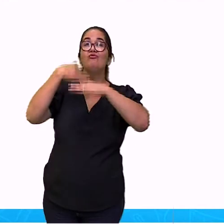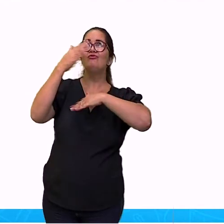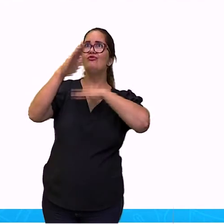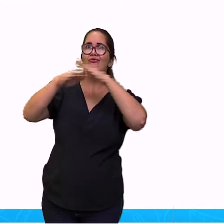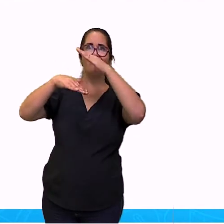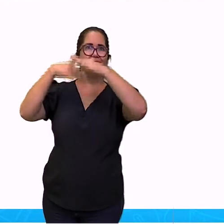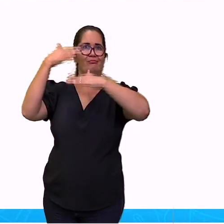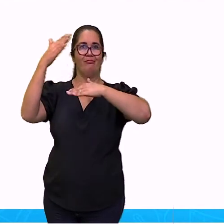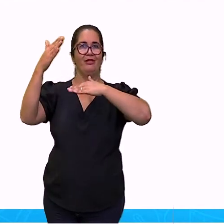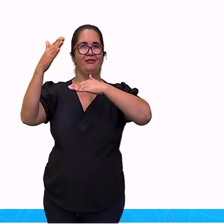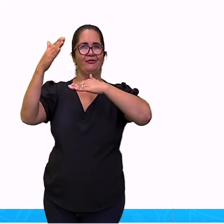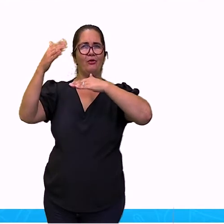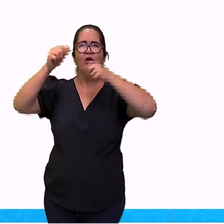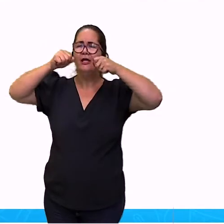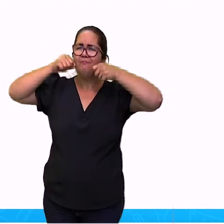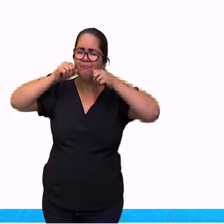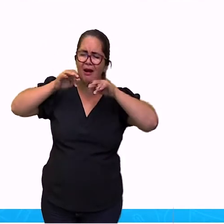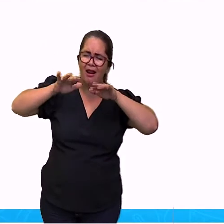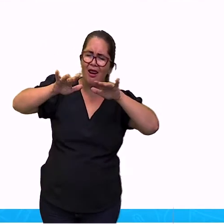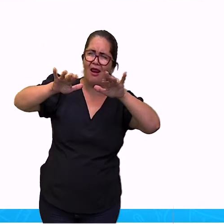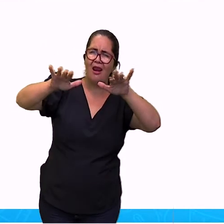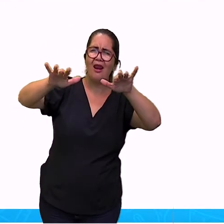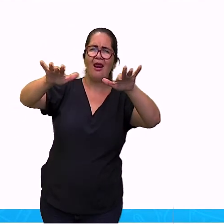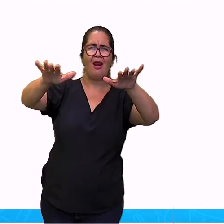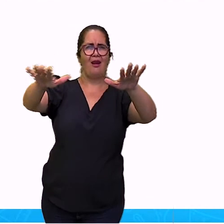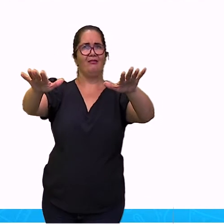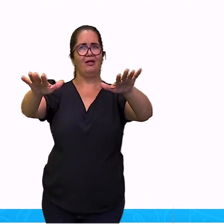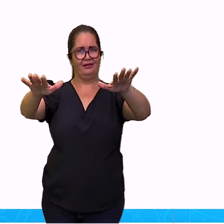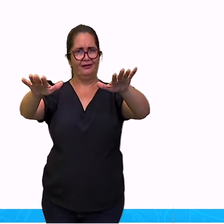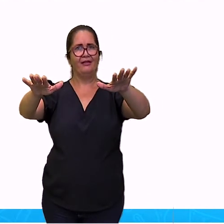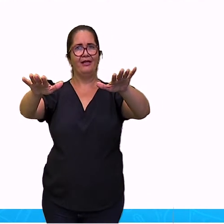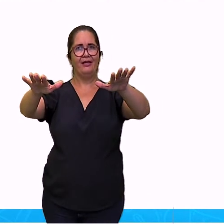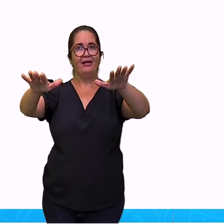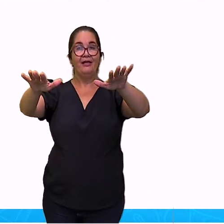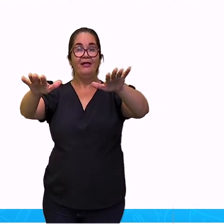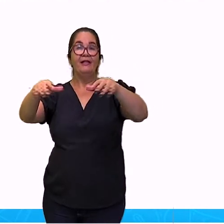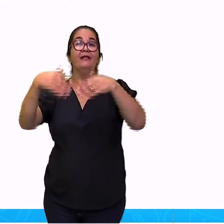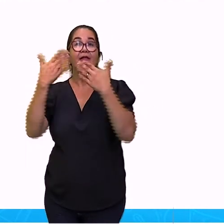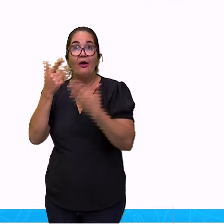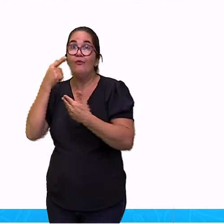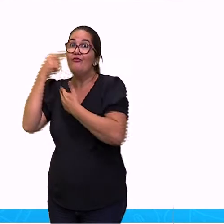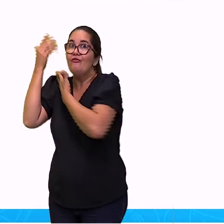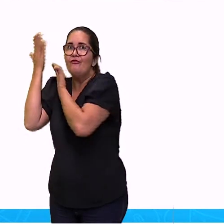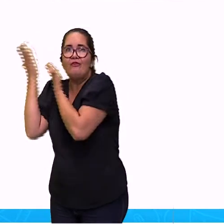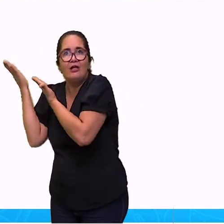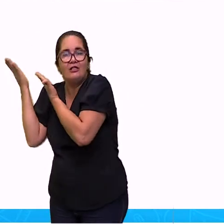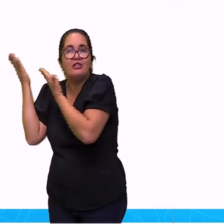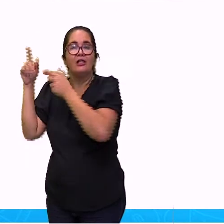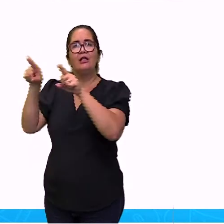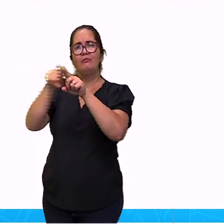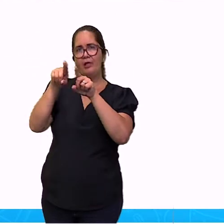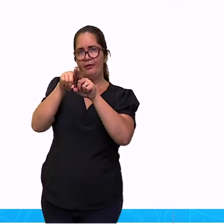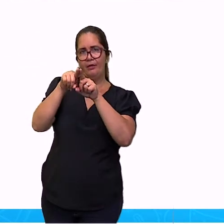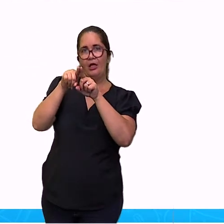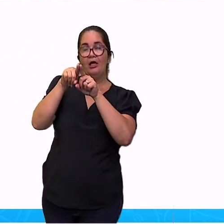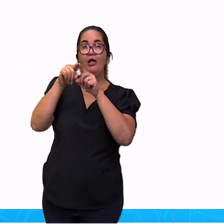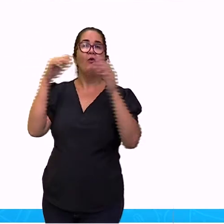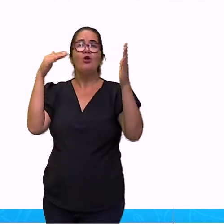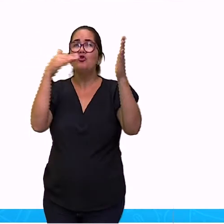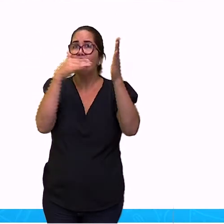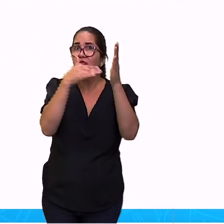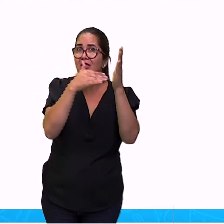que ele se expandiu, que ele ganhou espaço mesmo. Ali no final do século